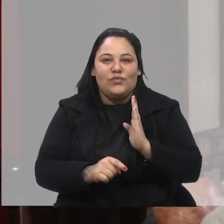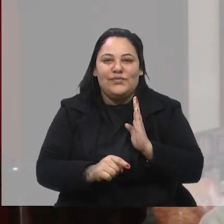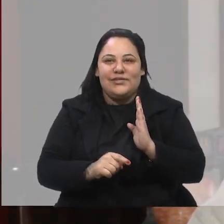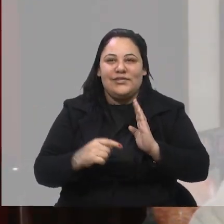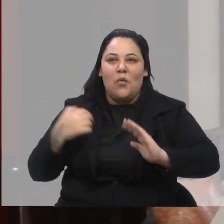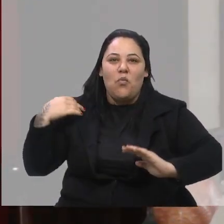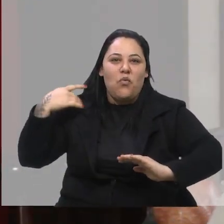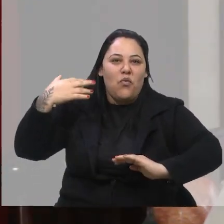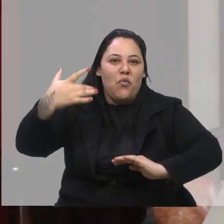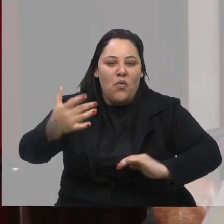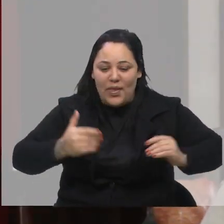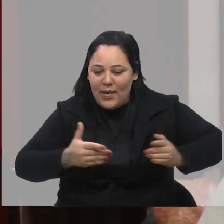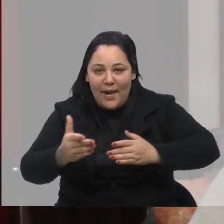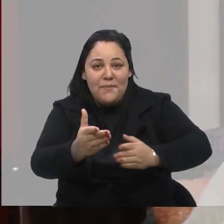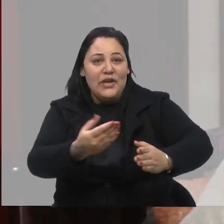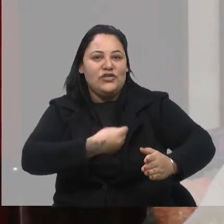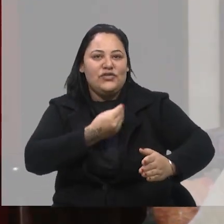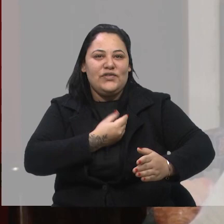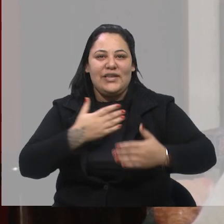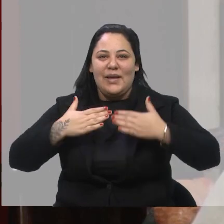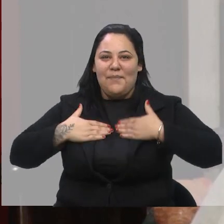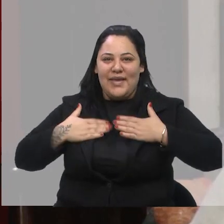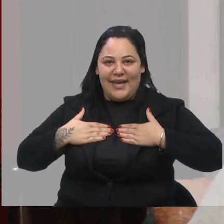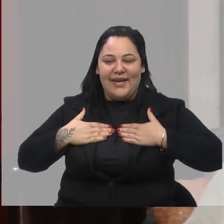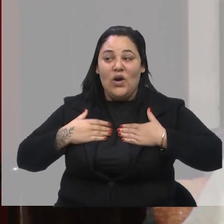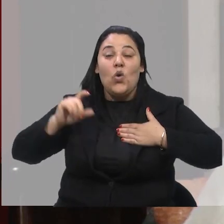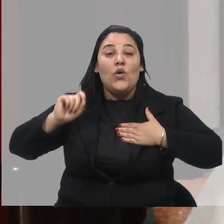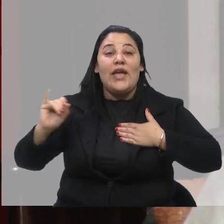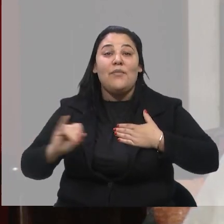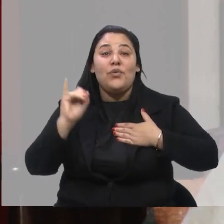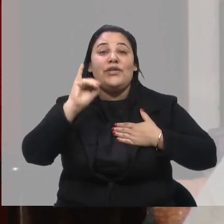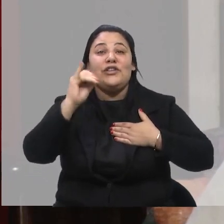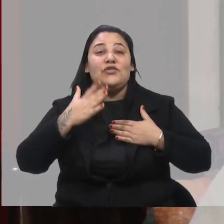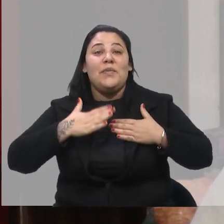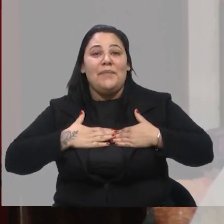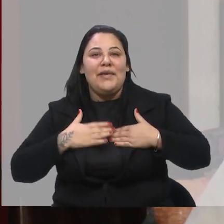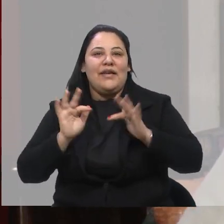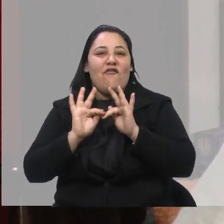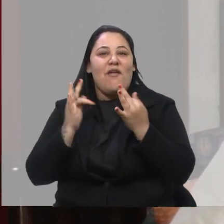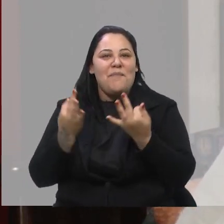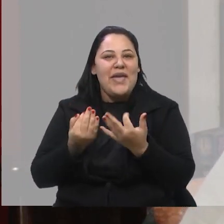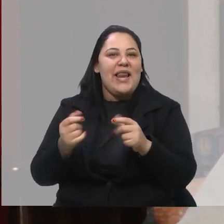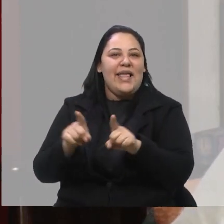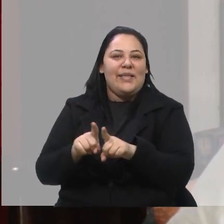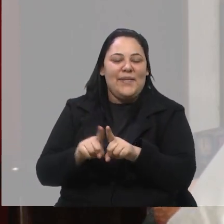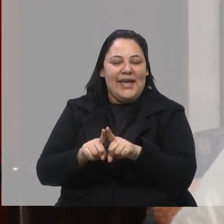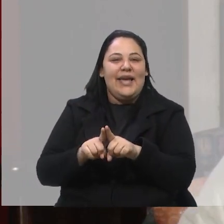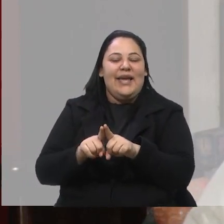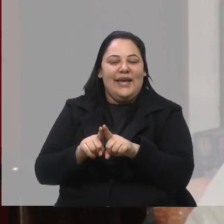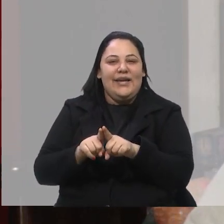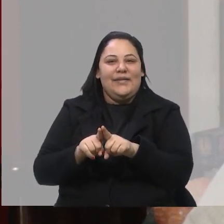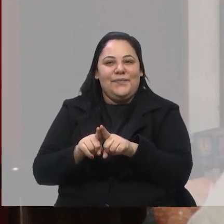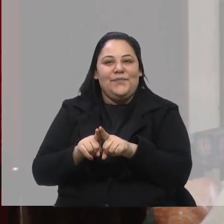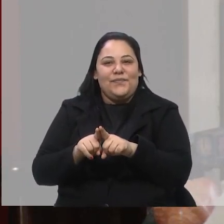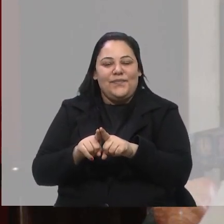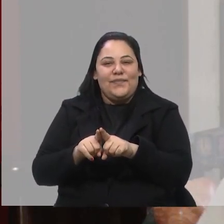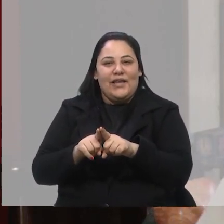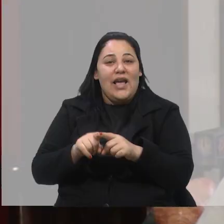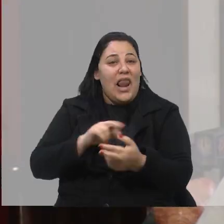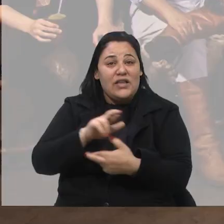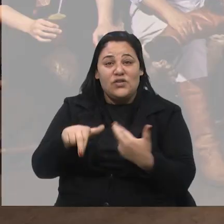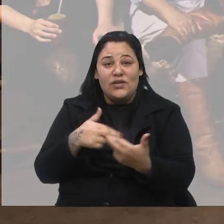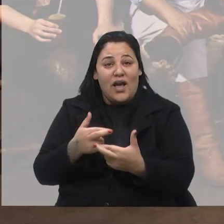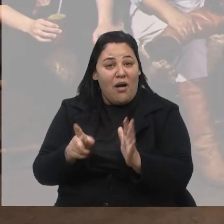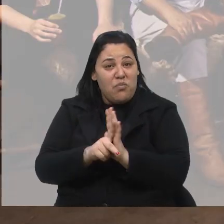Robson, por exemplo, ou da minha trajetória, do que foi importante para mim, da história dos meus familiares, que sejam voltadas à nossa